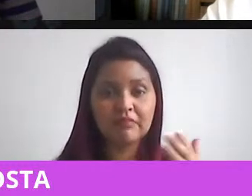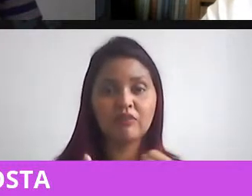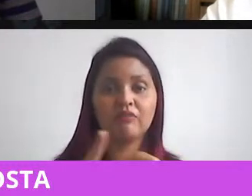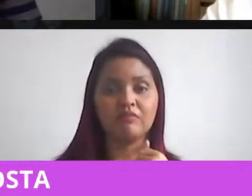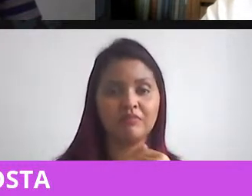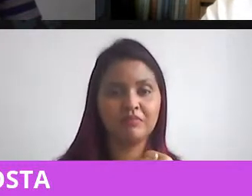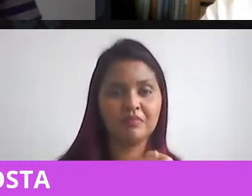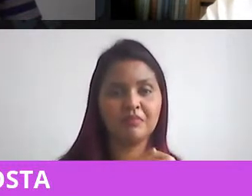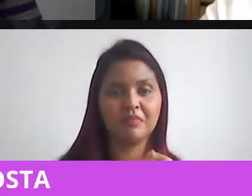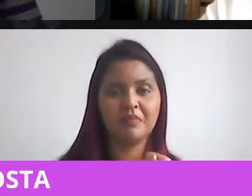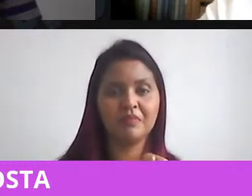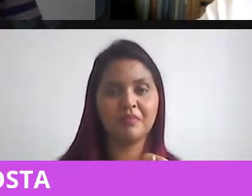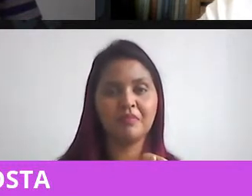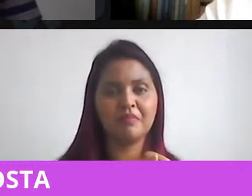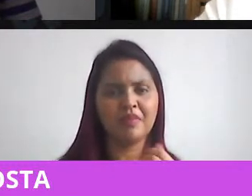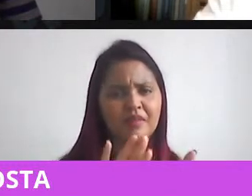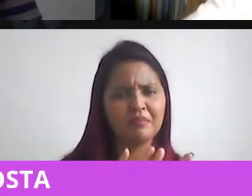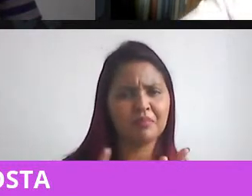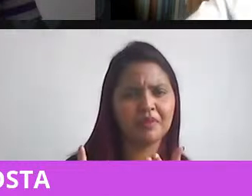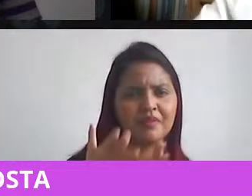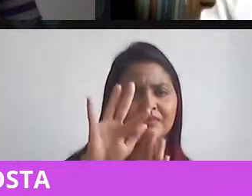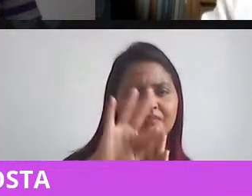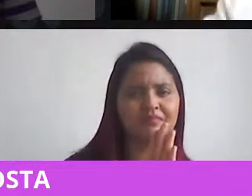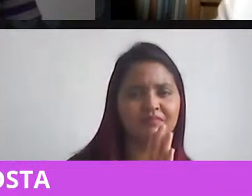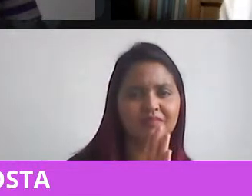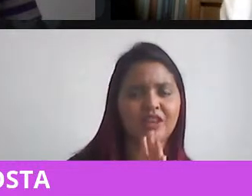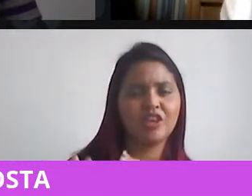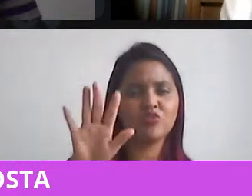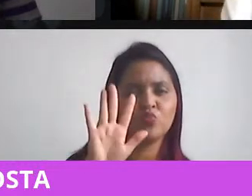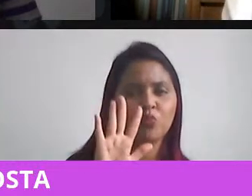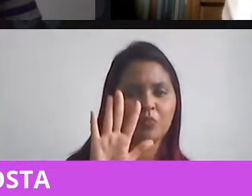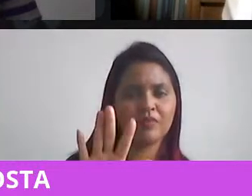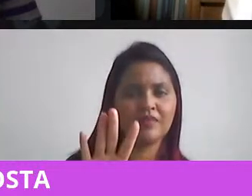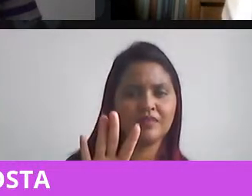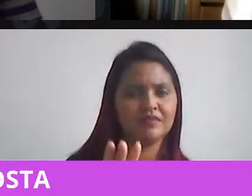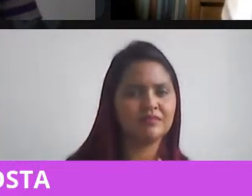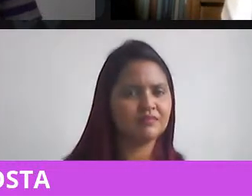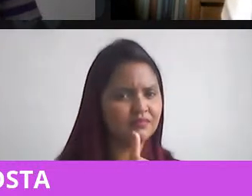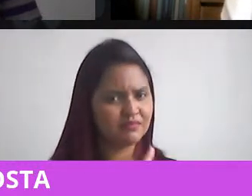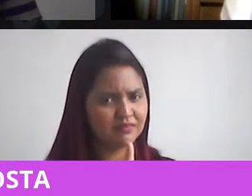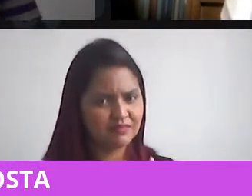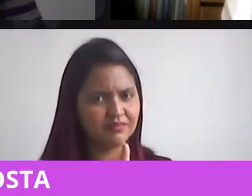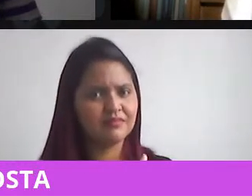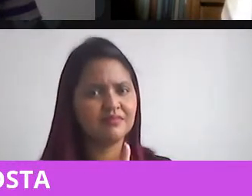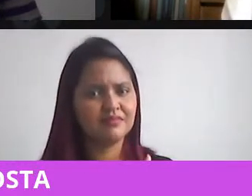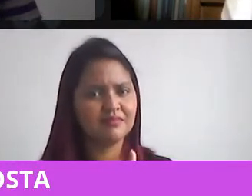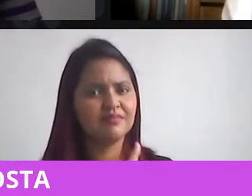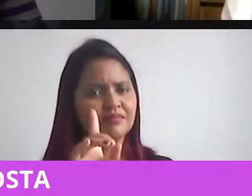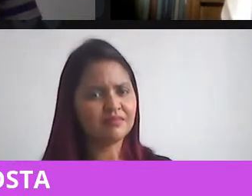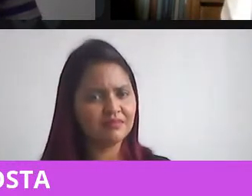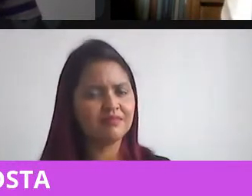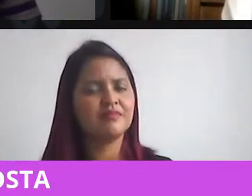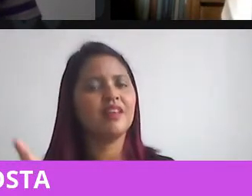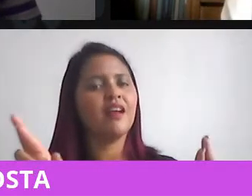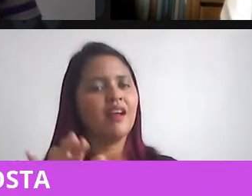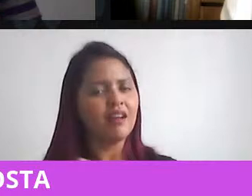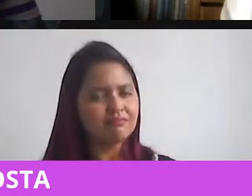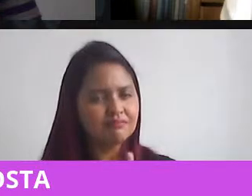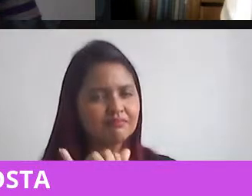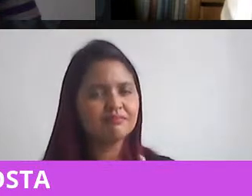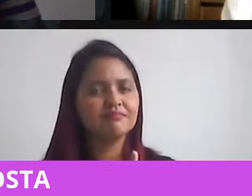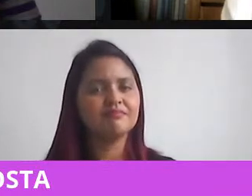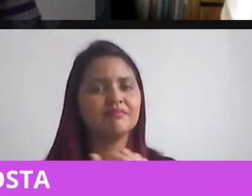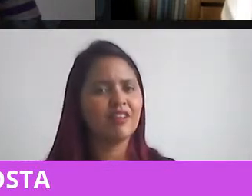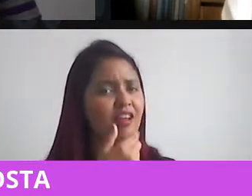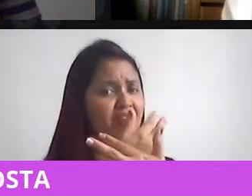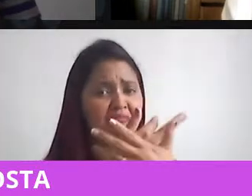verbais? Não, de forma nenhuma. Hoje, há grupos estudando textos multimodais. Não. Hoje não dá